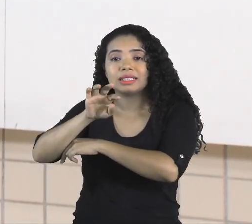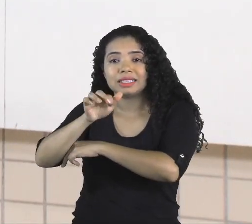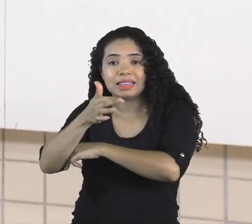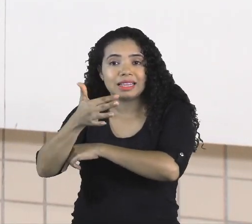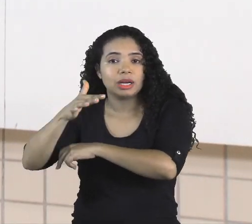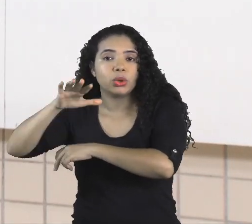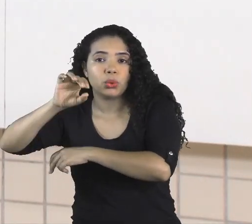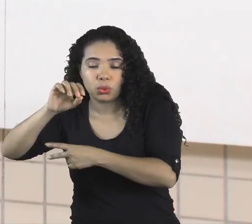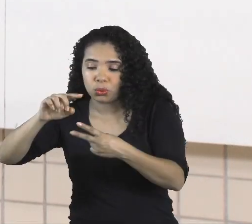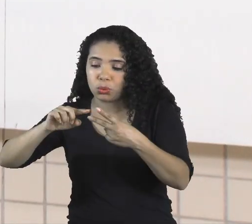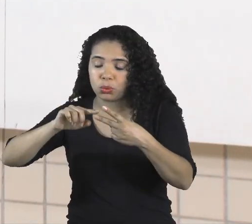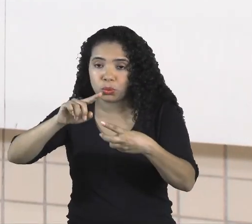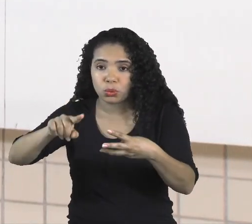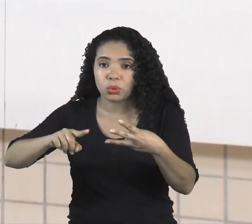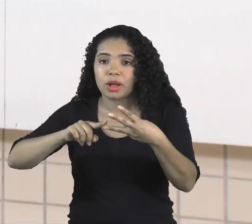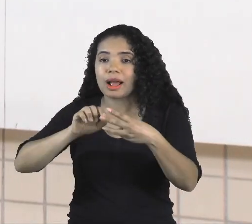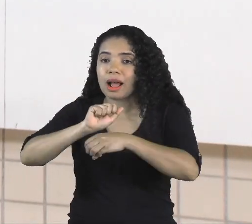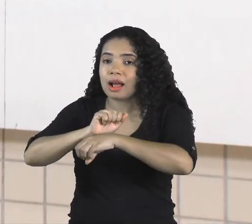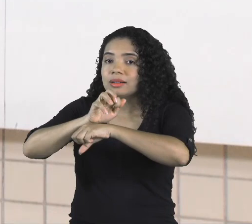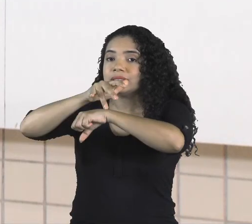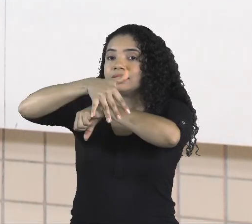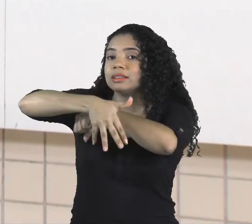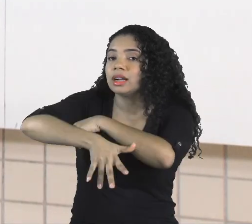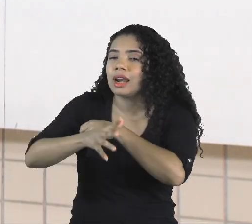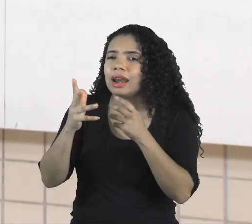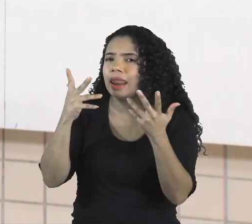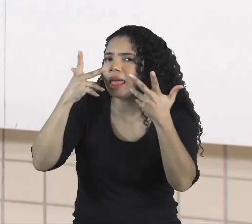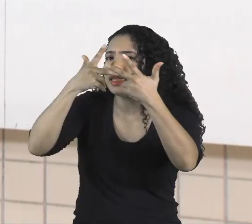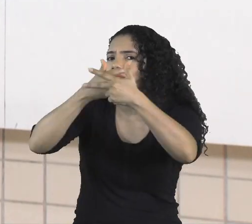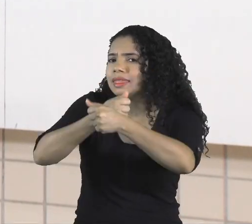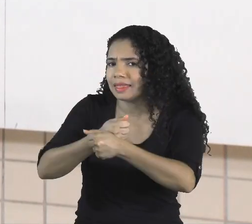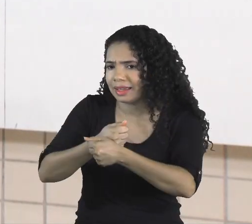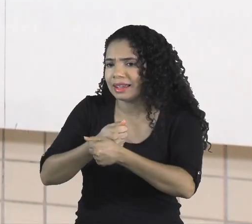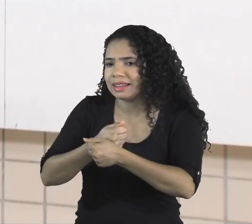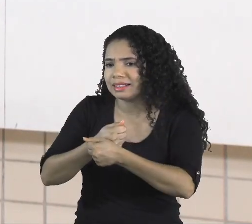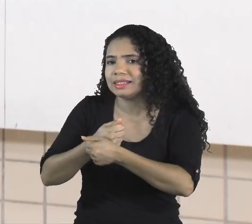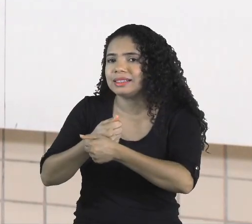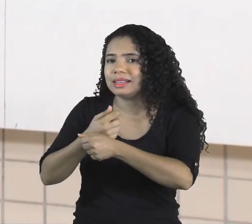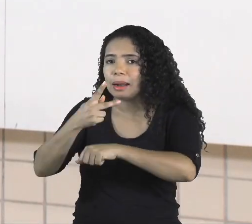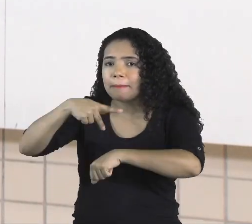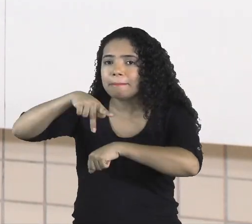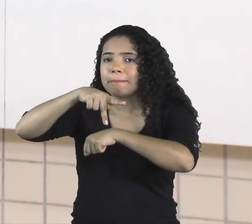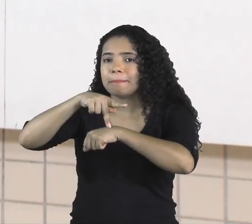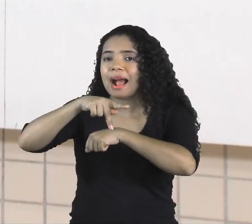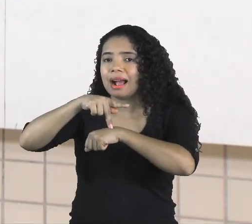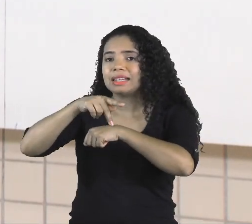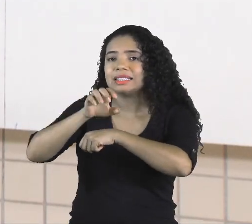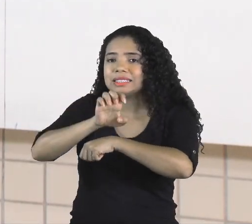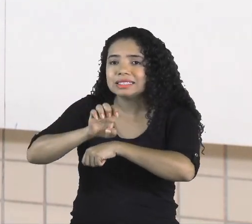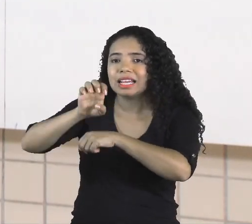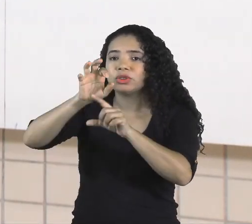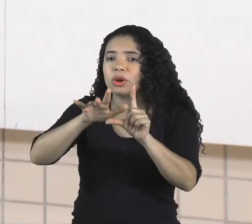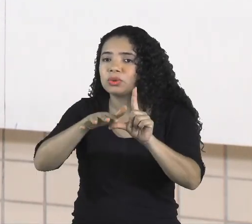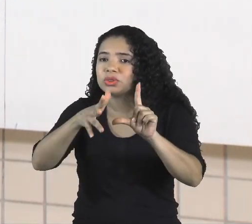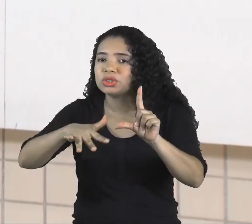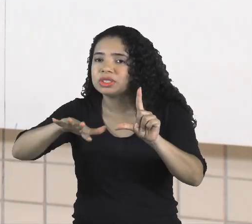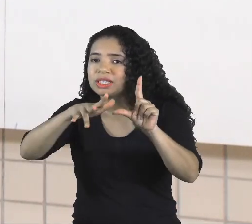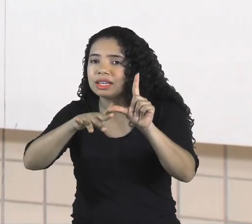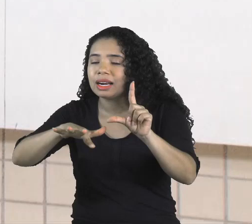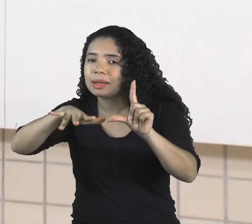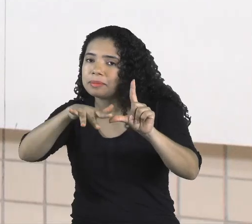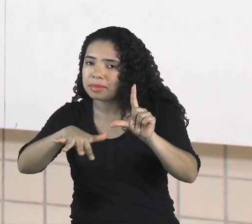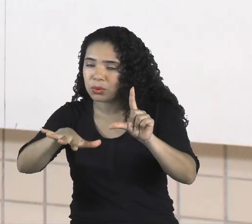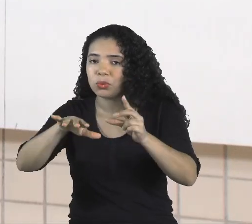Abaixo, essa cachoeira linda, maravilhosa, Parque Estadual do Jalapão. E temos também